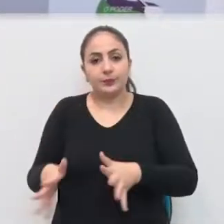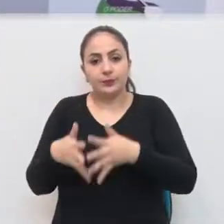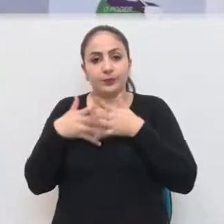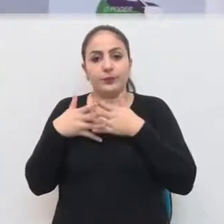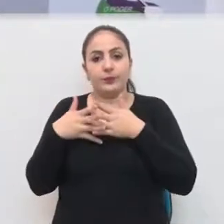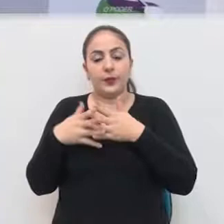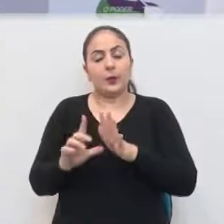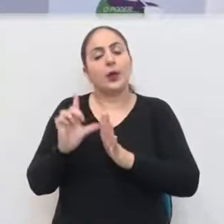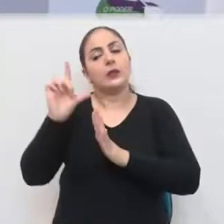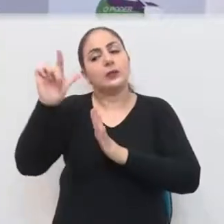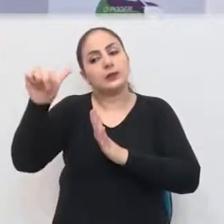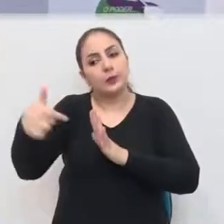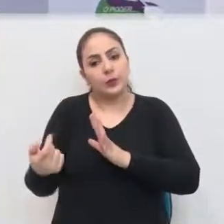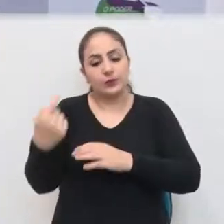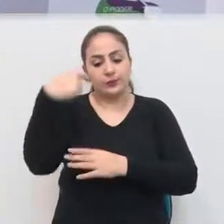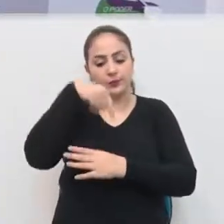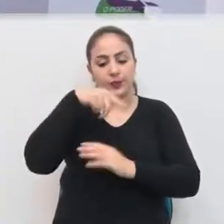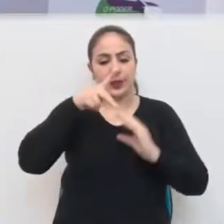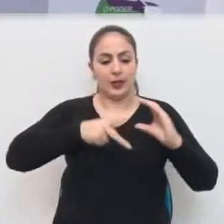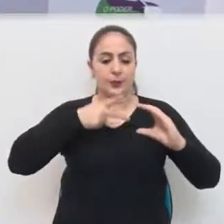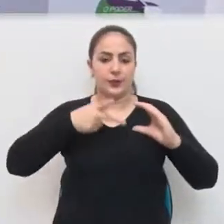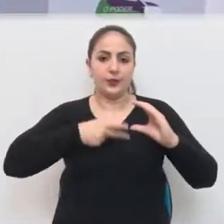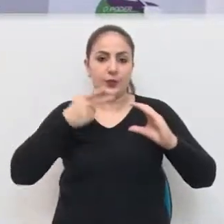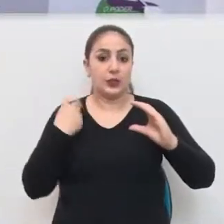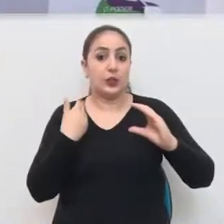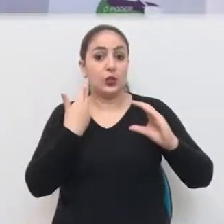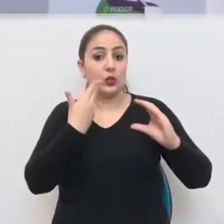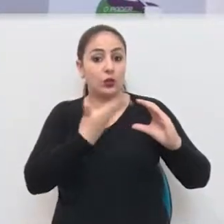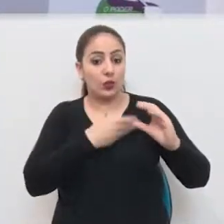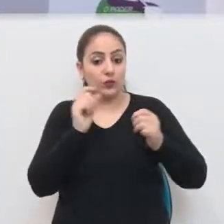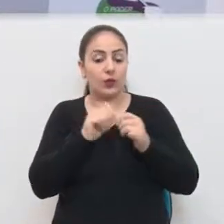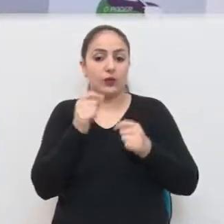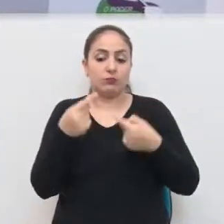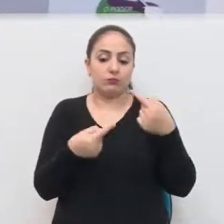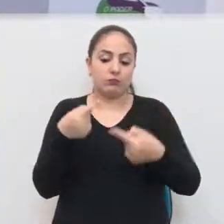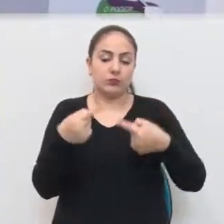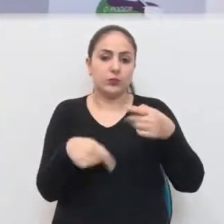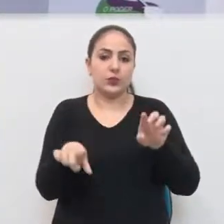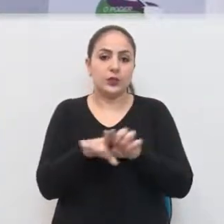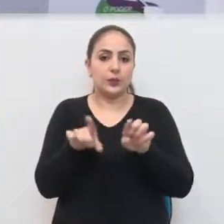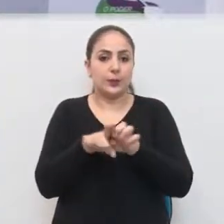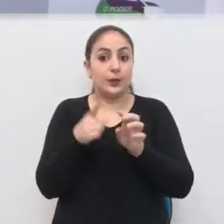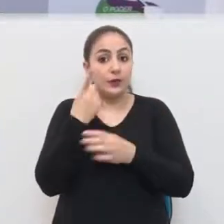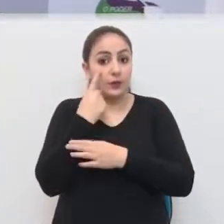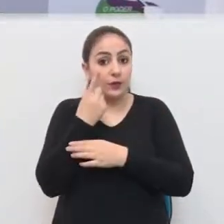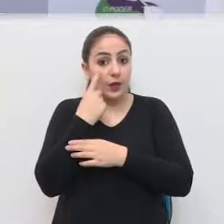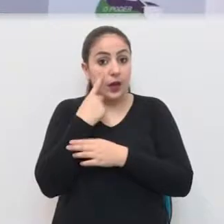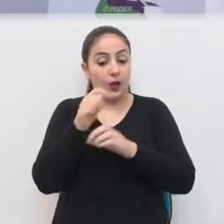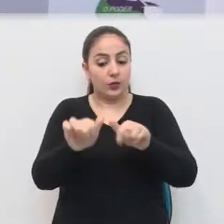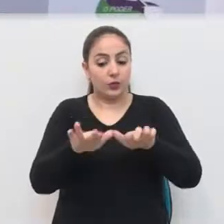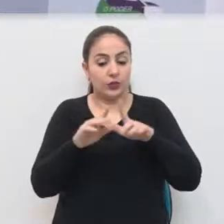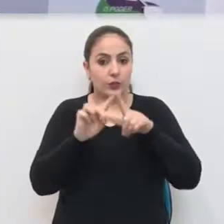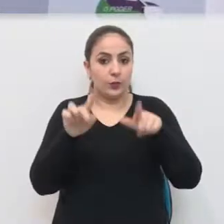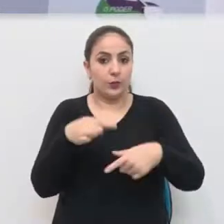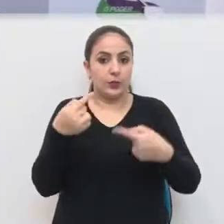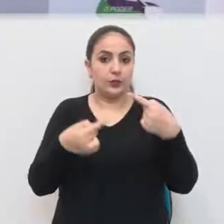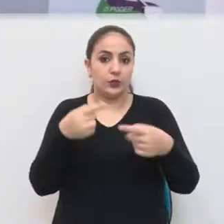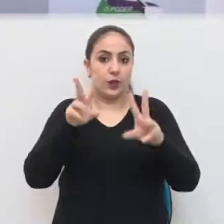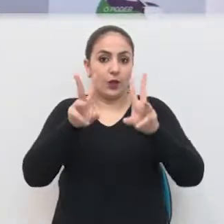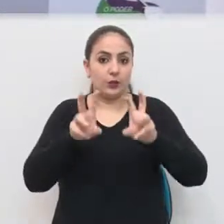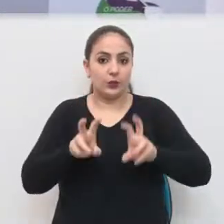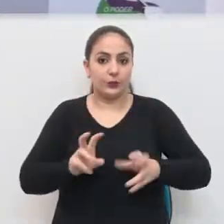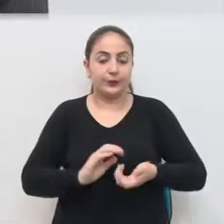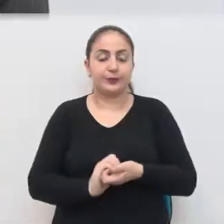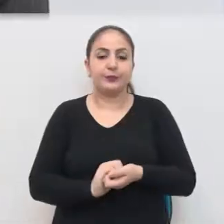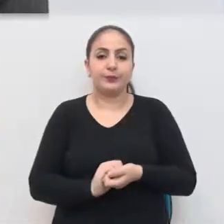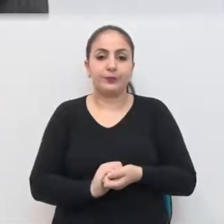Desenvolvimento Integrado, para depois ele vir à Câmara, que aqui nós procederemos à discussão e também à realização de audiências públicas para debater